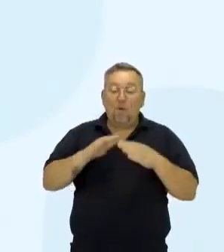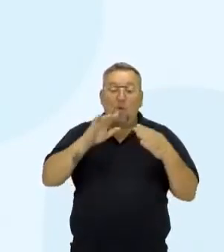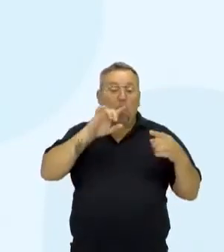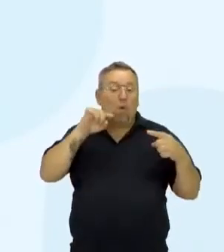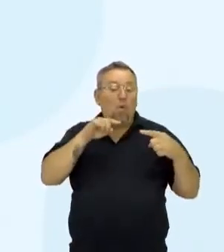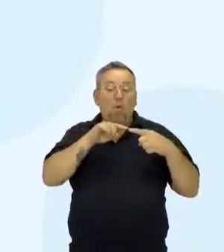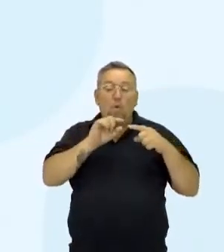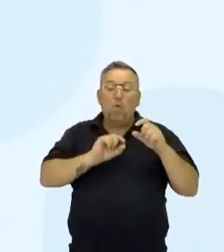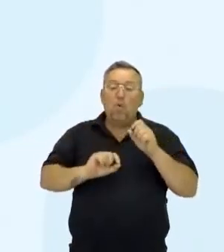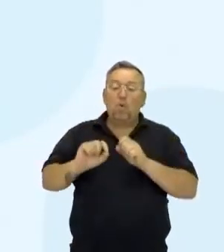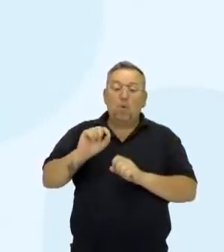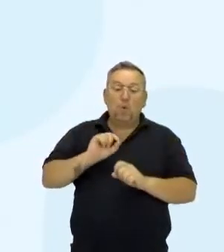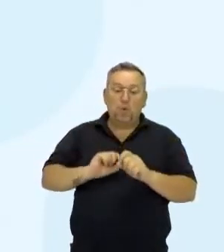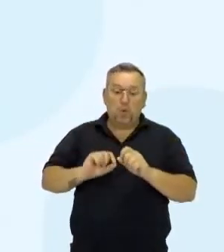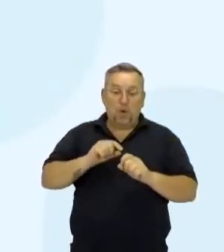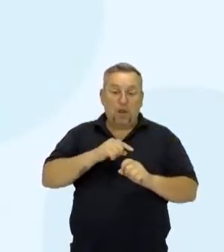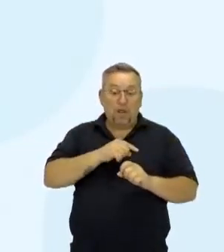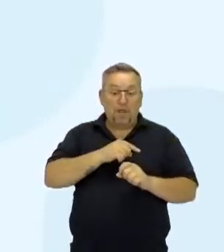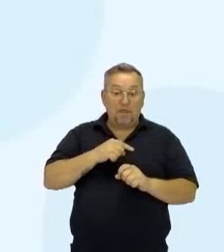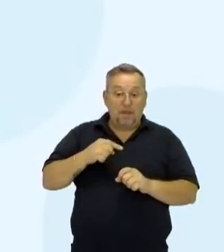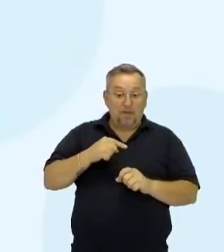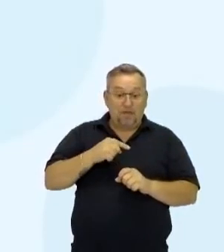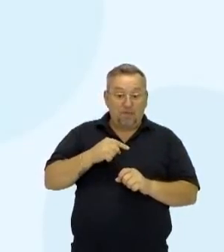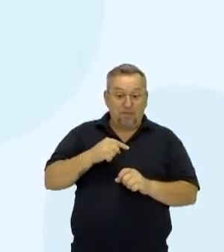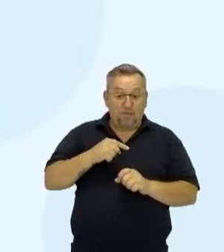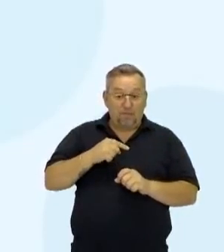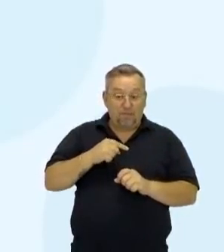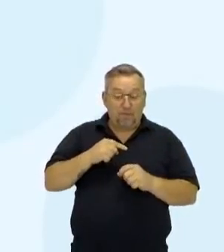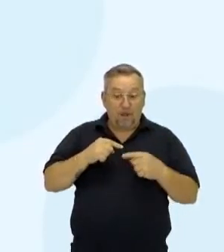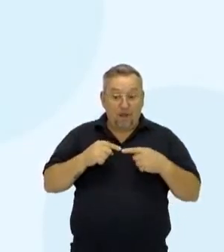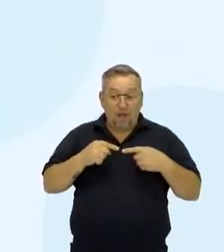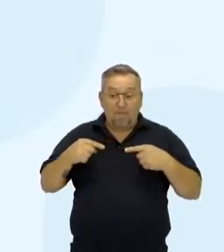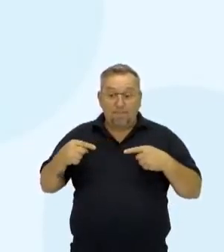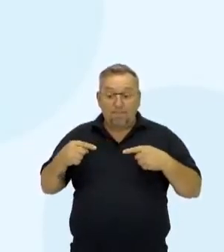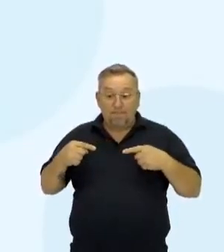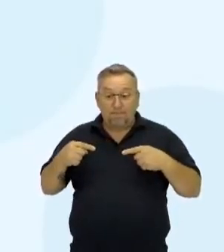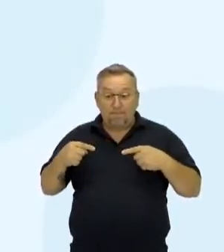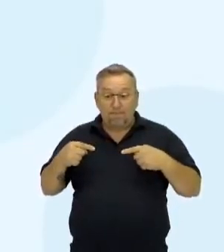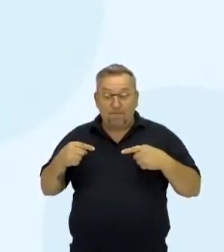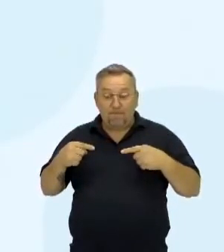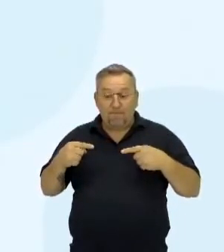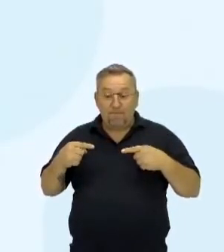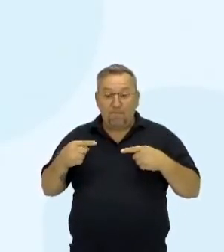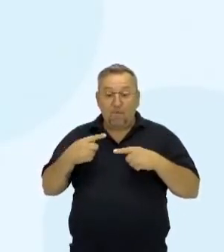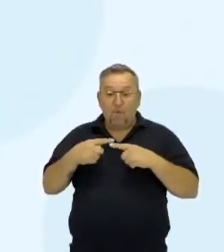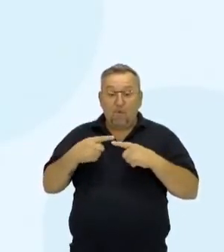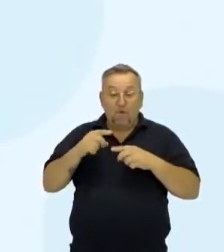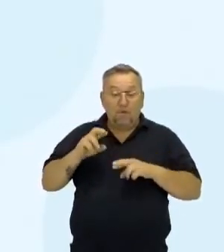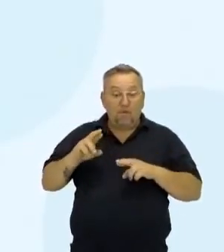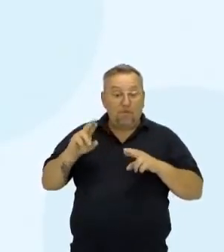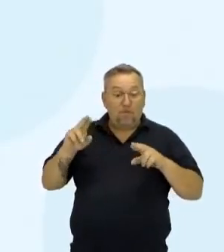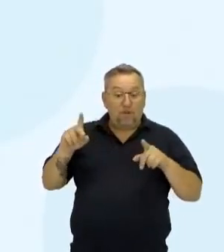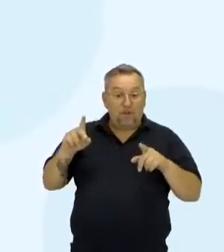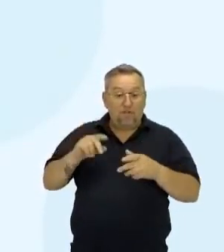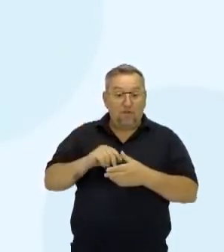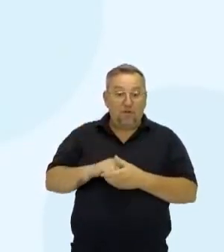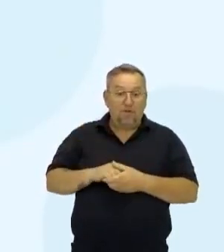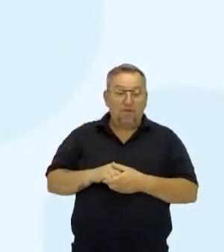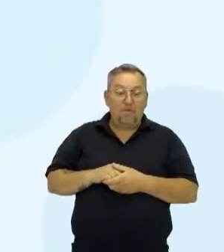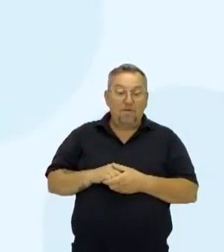aqui? Então, negativo, negativo. Mas por que negativo? Porque os sinais são diferentes aqui, ó.